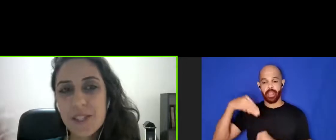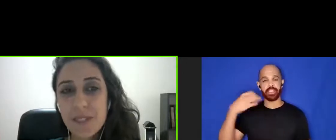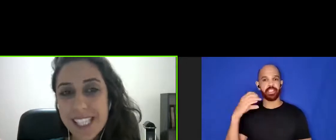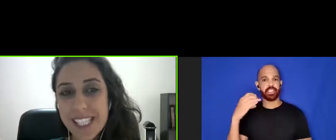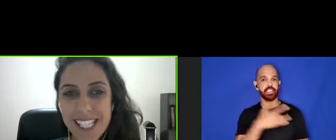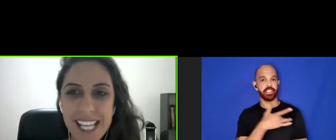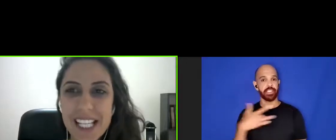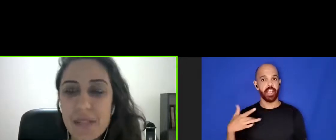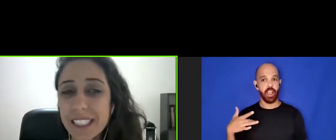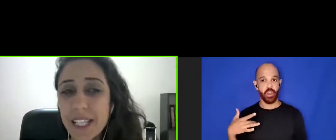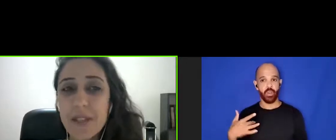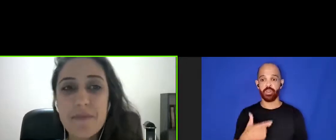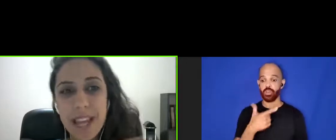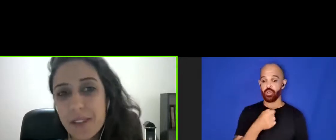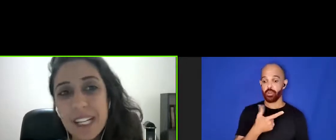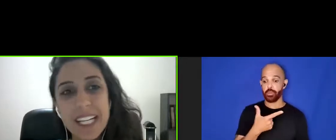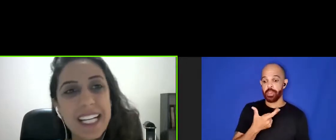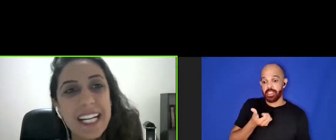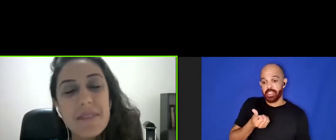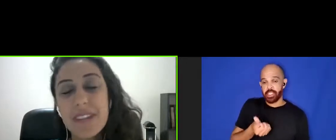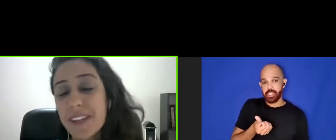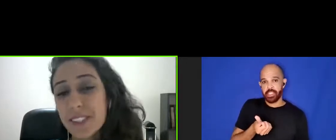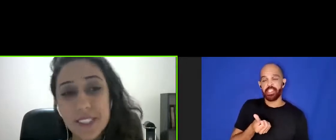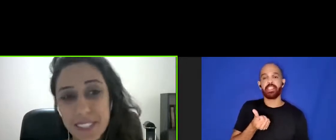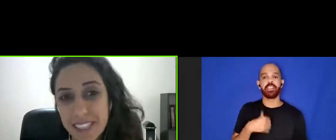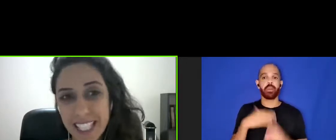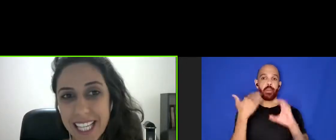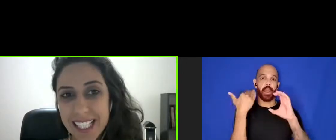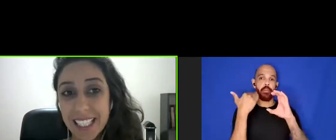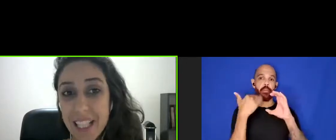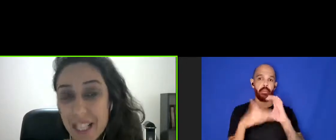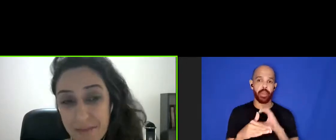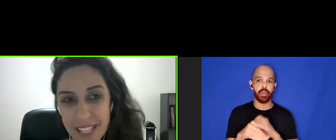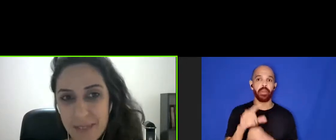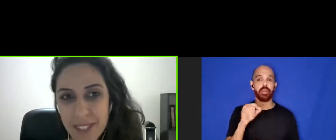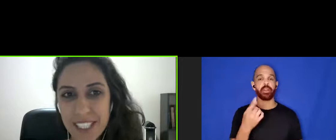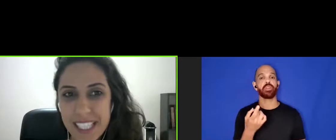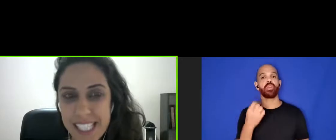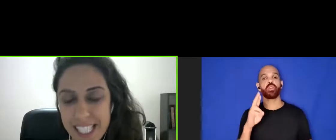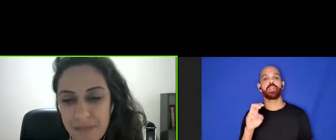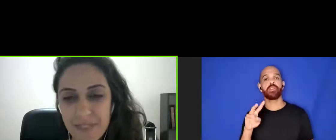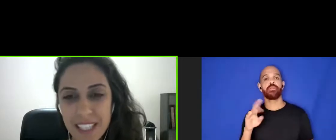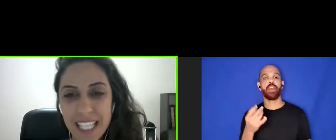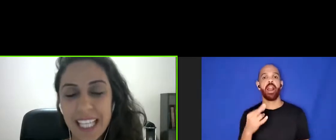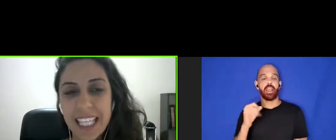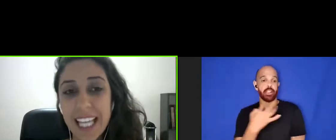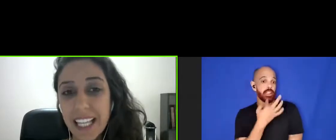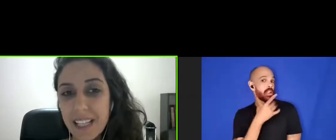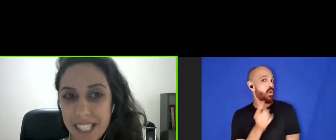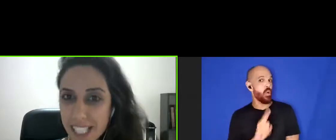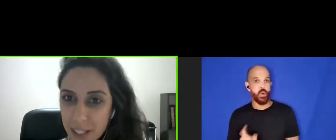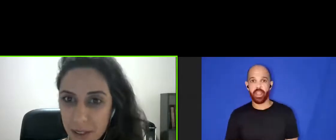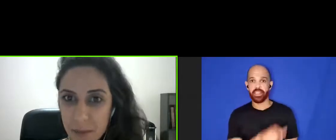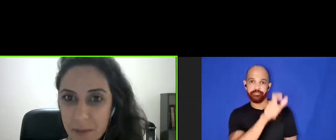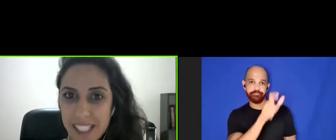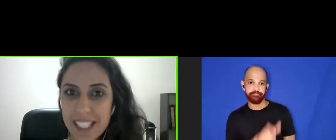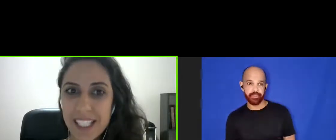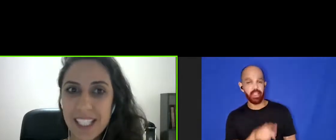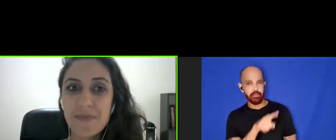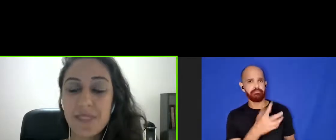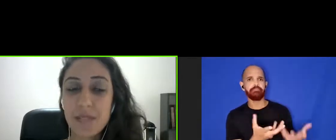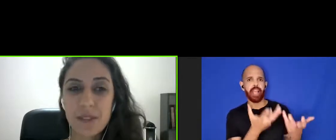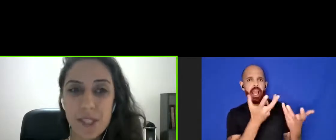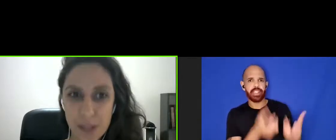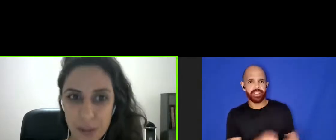Em 2016, eu mandei um e-mail para a doutora Valéria, sem nem mesmo a conhecer, e ela me aceitou para